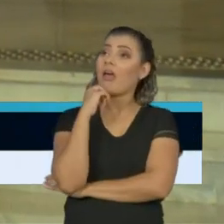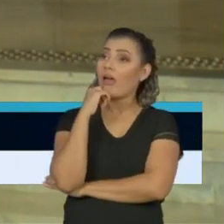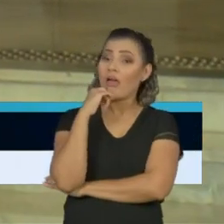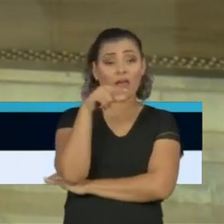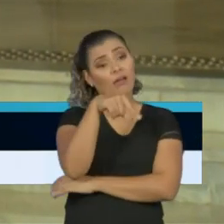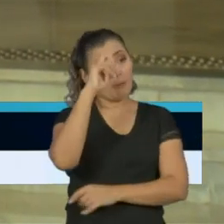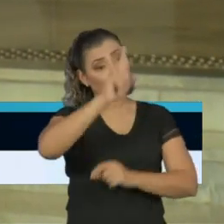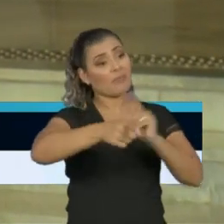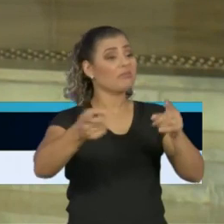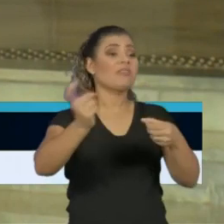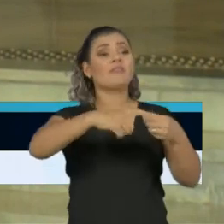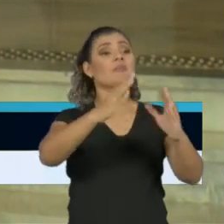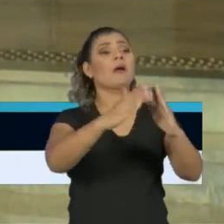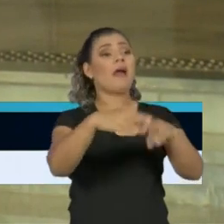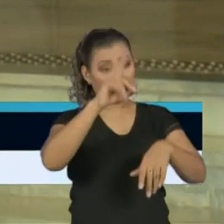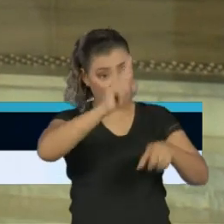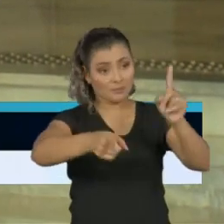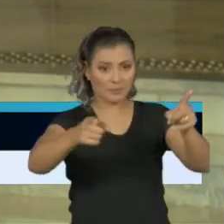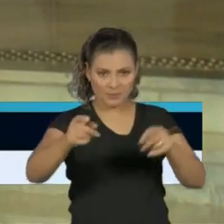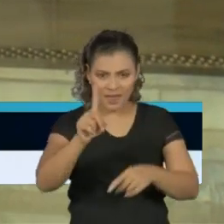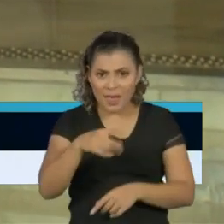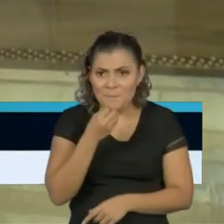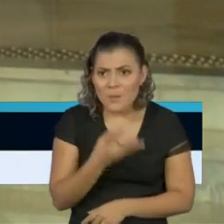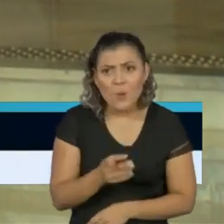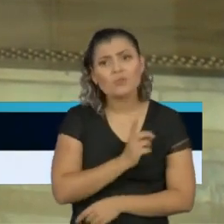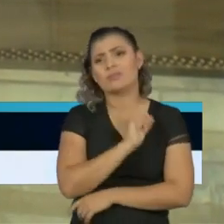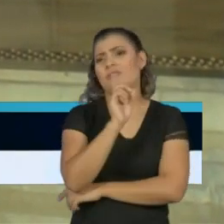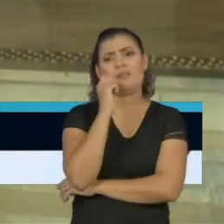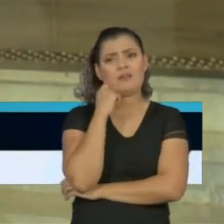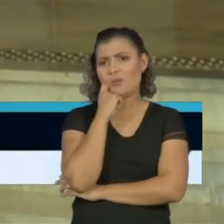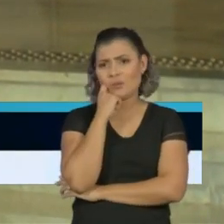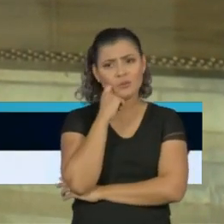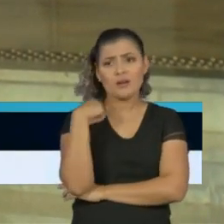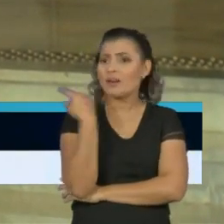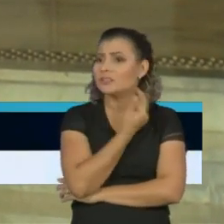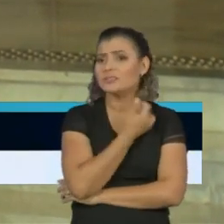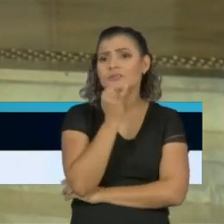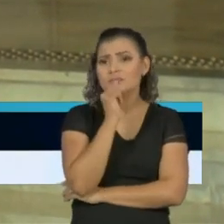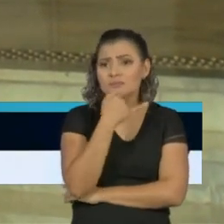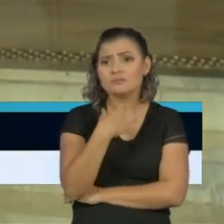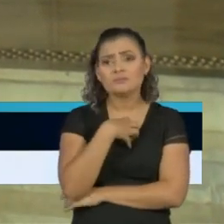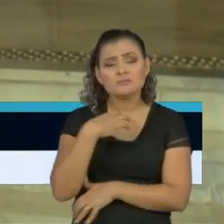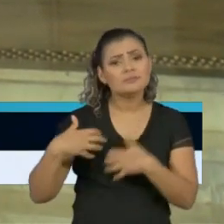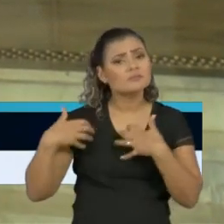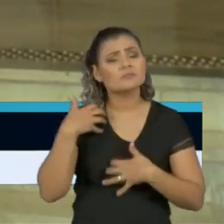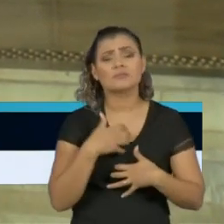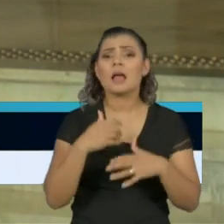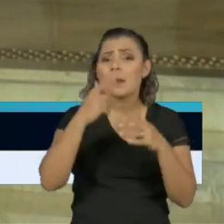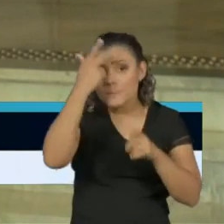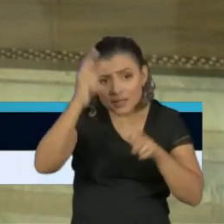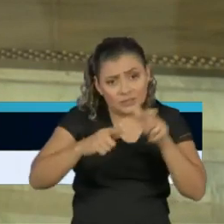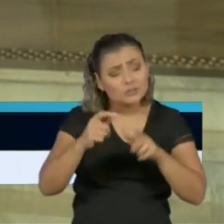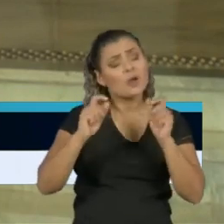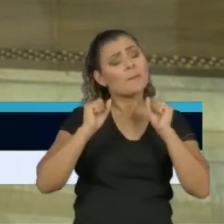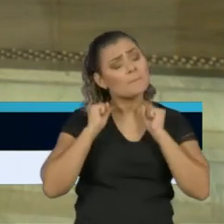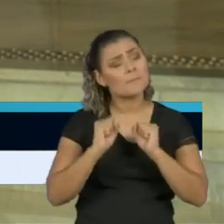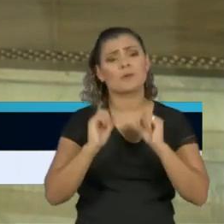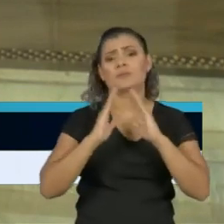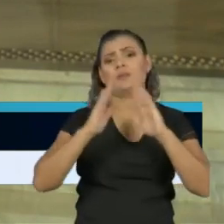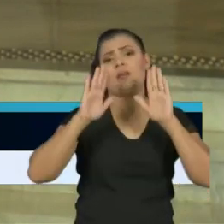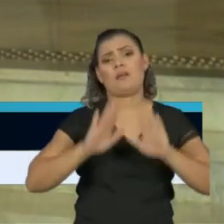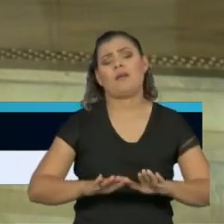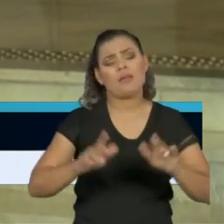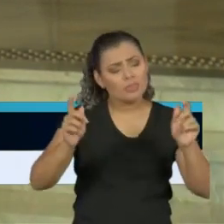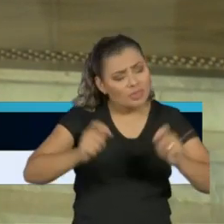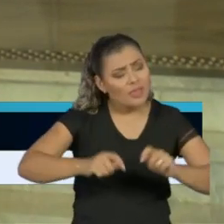são necessárias. Então, as pessoas que puderem devem ficar em casa. Isto